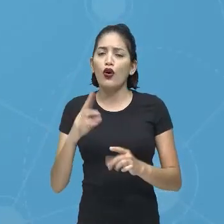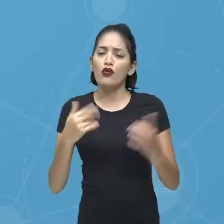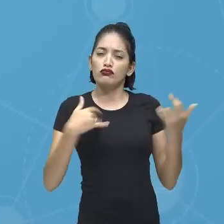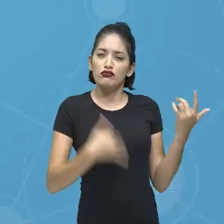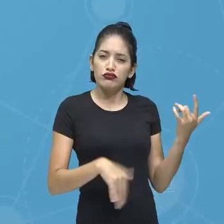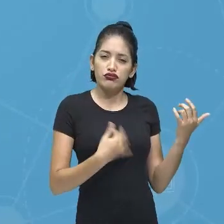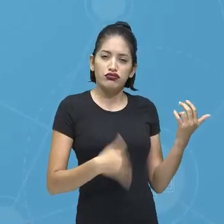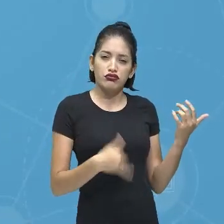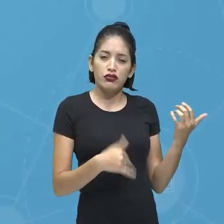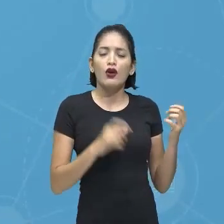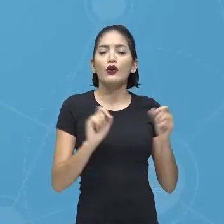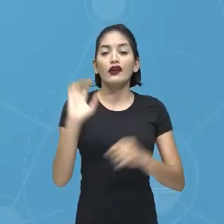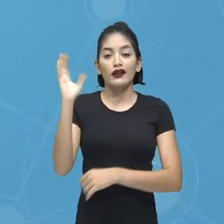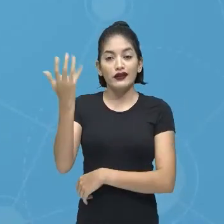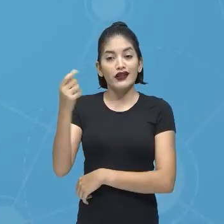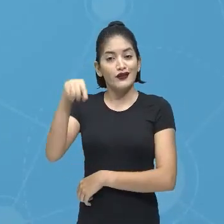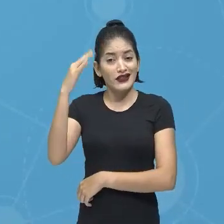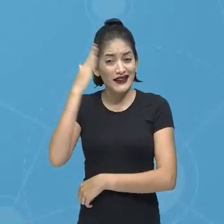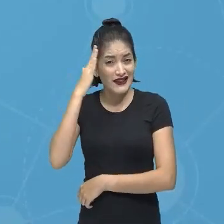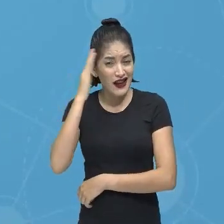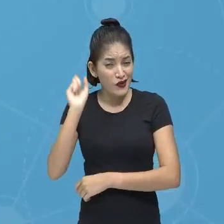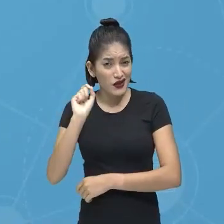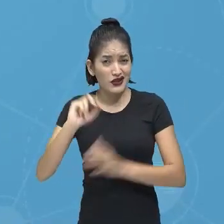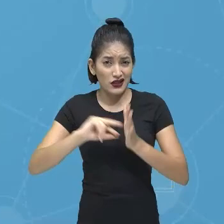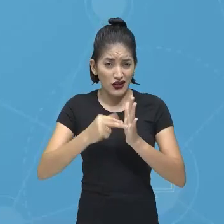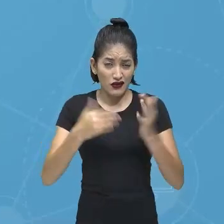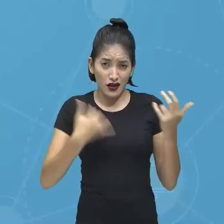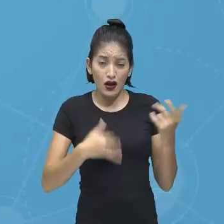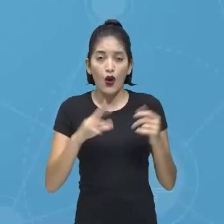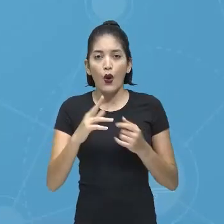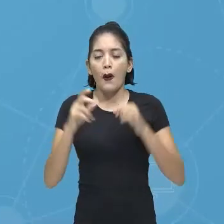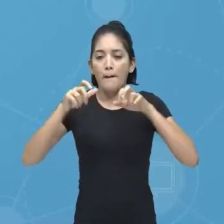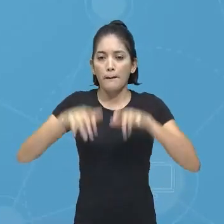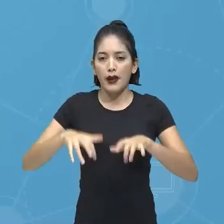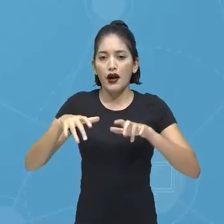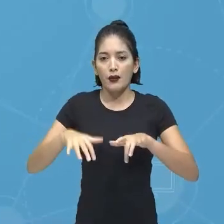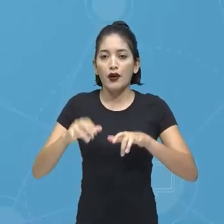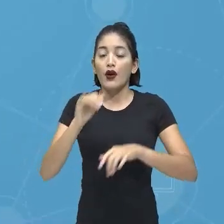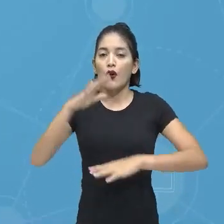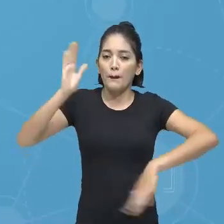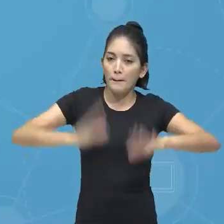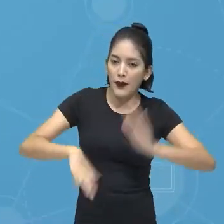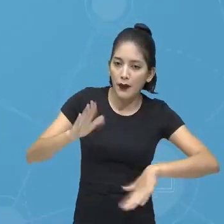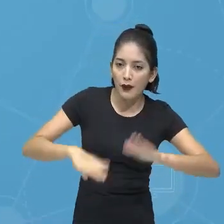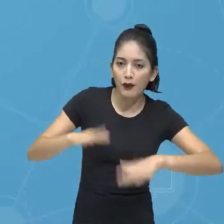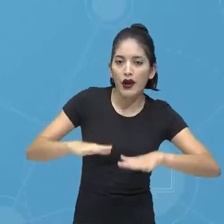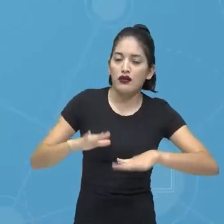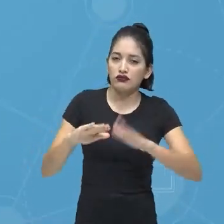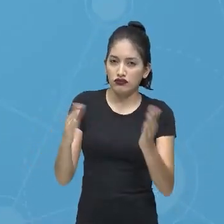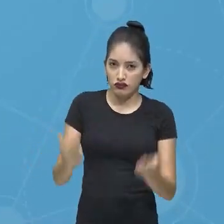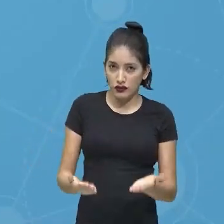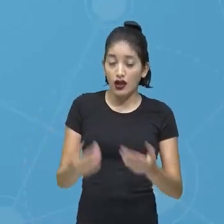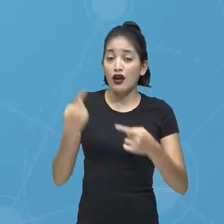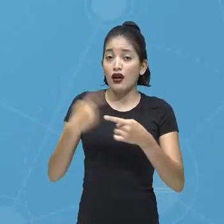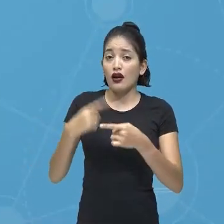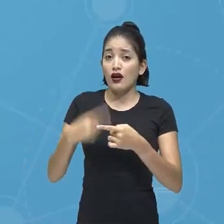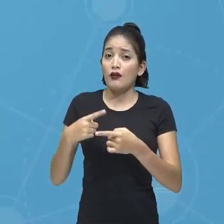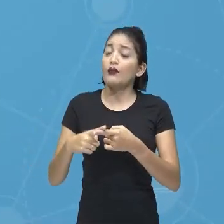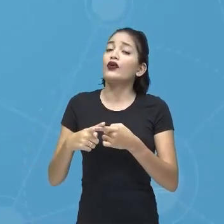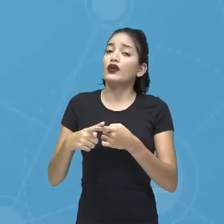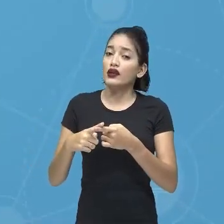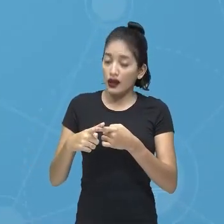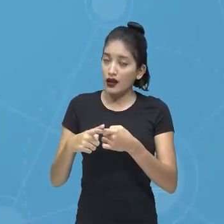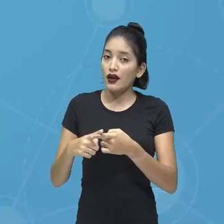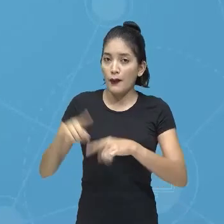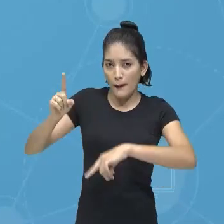violão, o que acontece? Você sabe que é um violão, se é um piano, se é um pandeiro. Porque a identidade